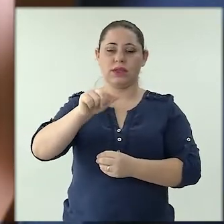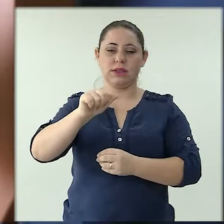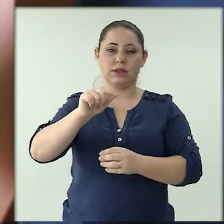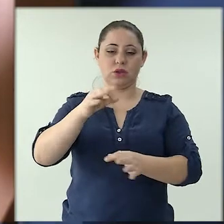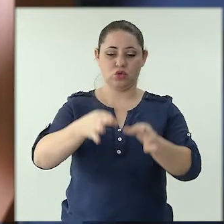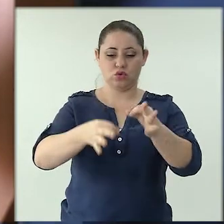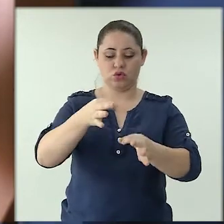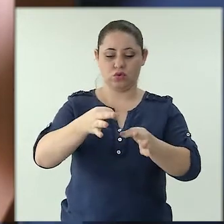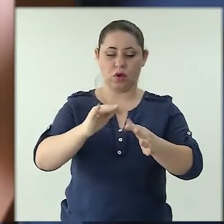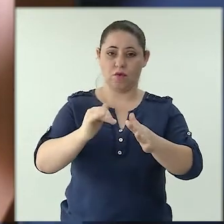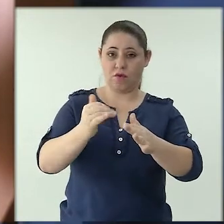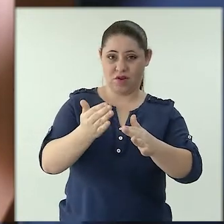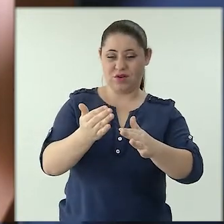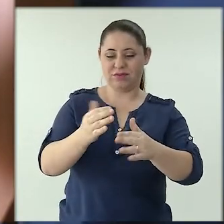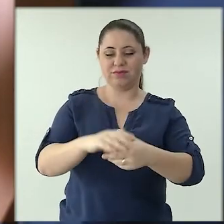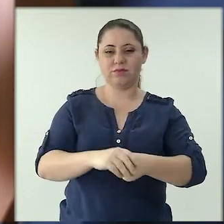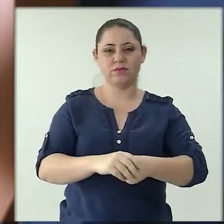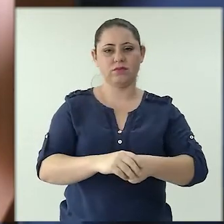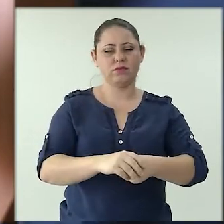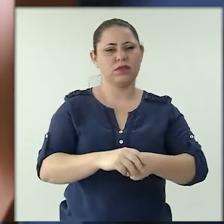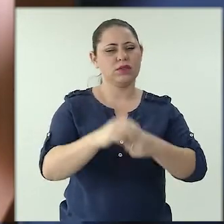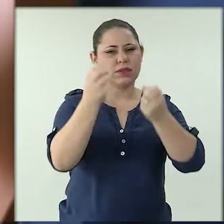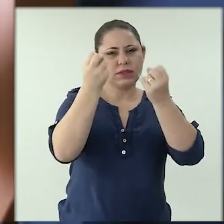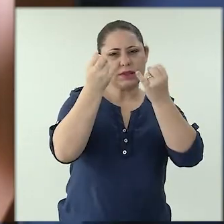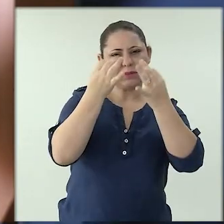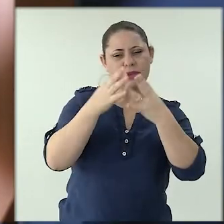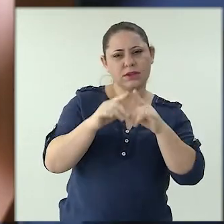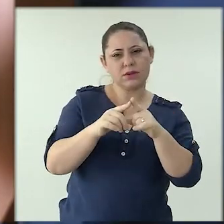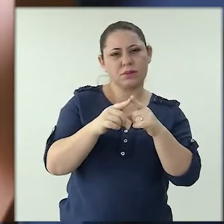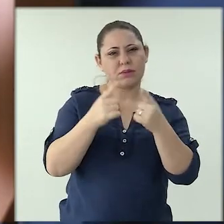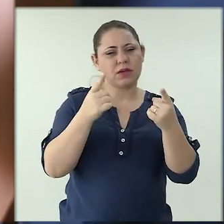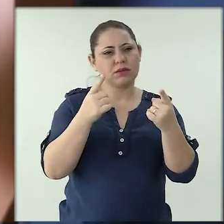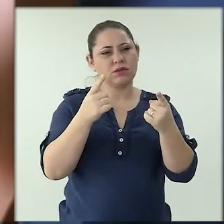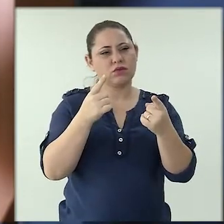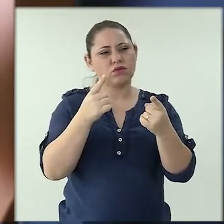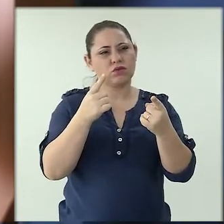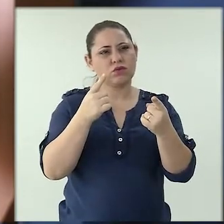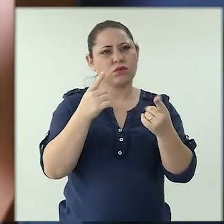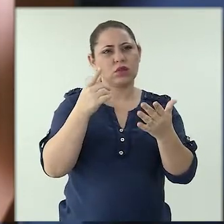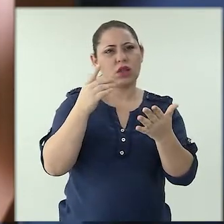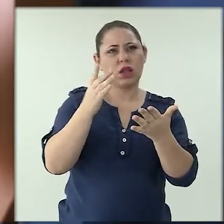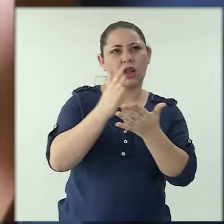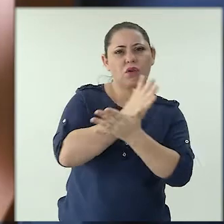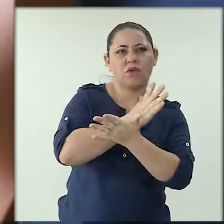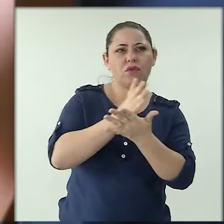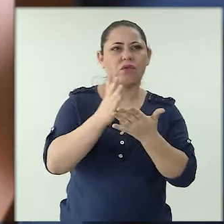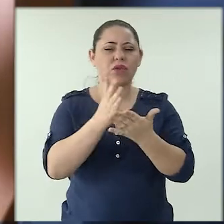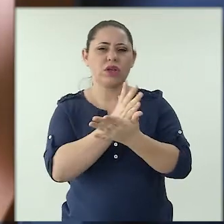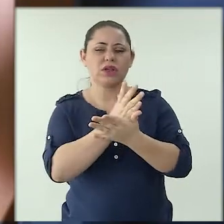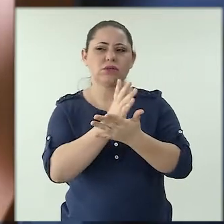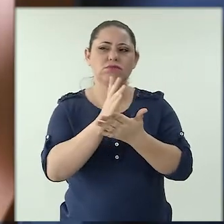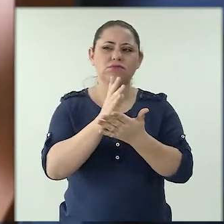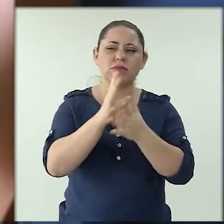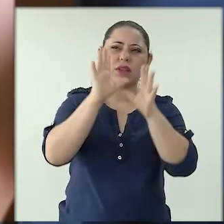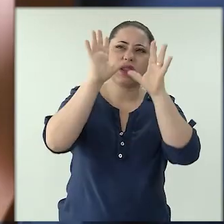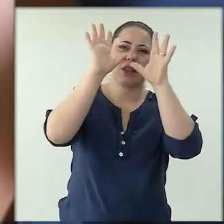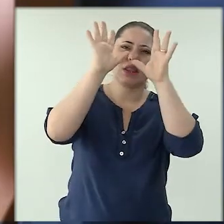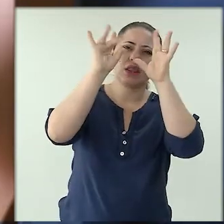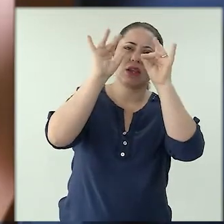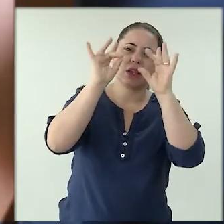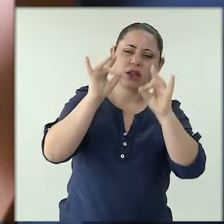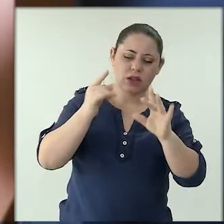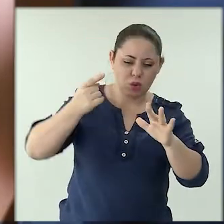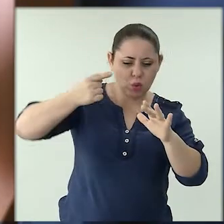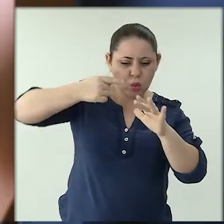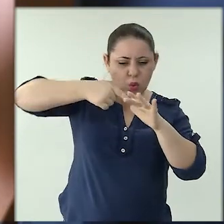aqui no comecinho do programa, na introdução, mas talvez não tenha ficado explicado de maneira tão detalhada